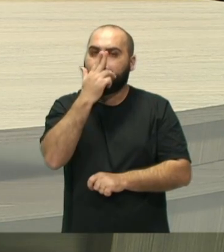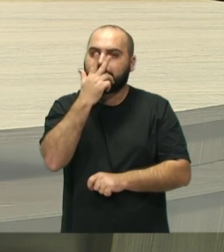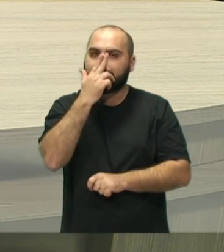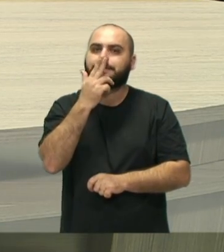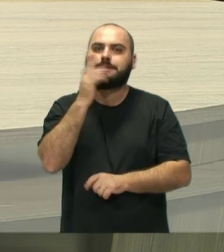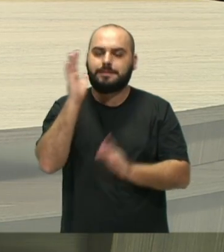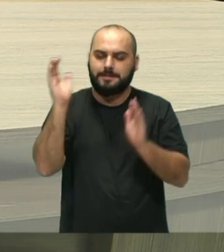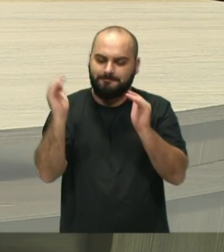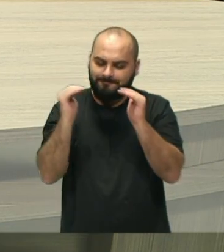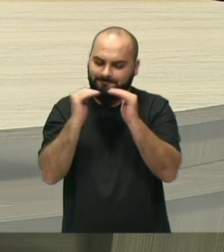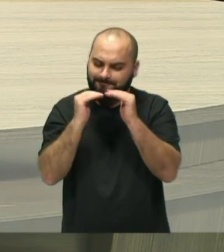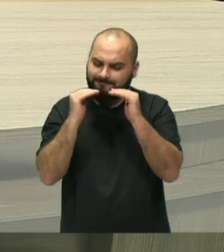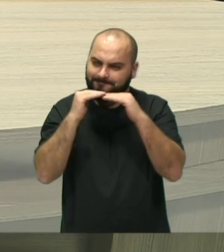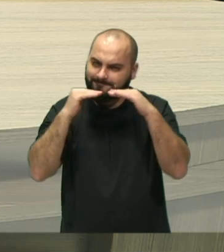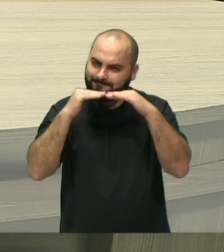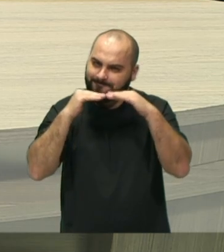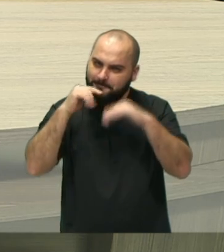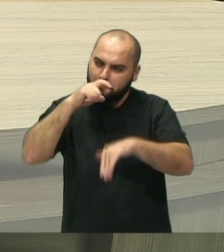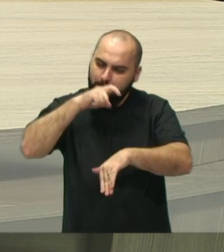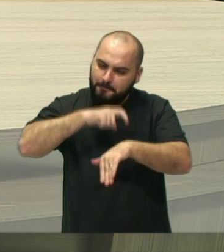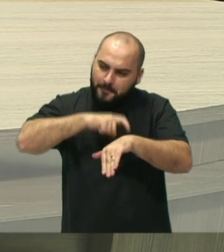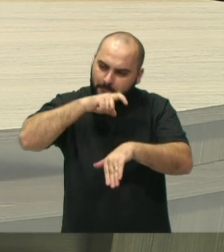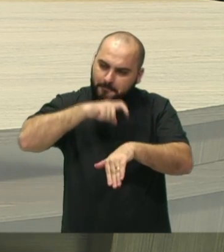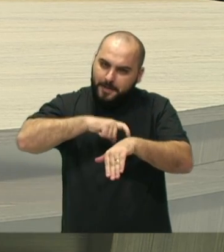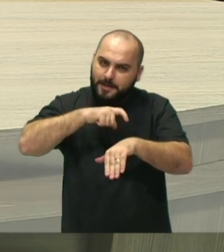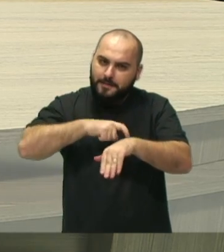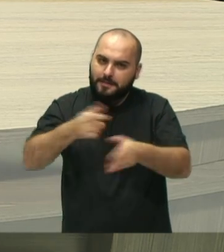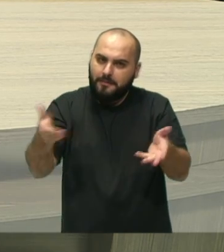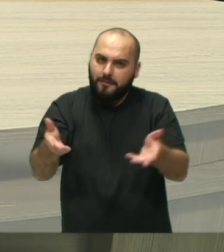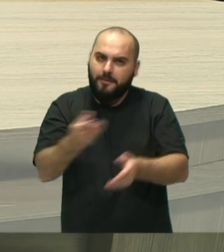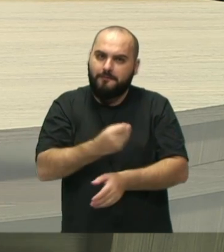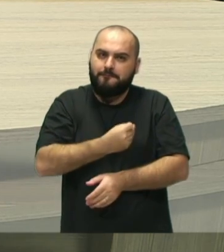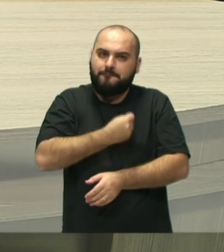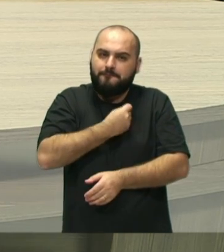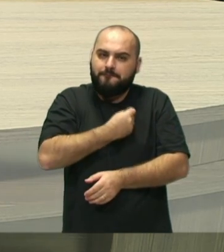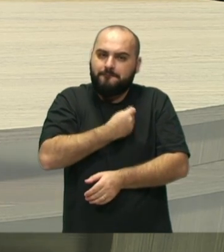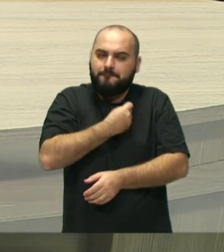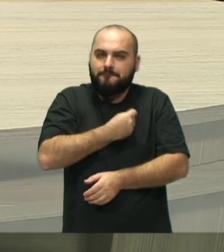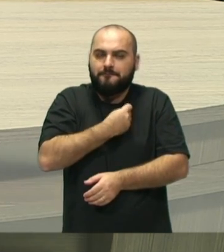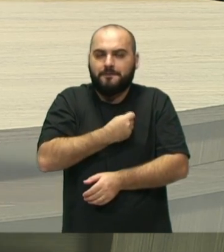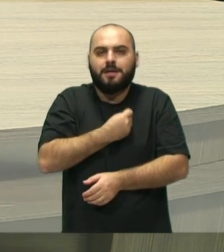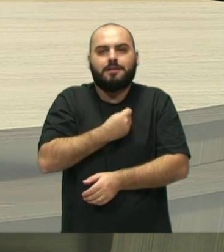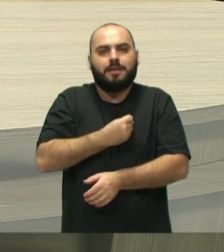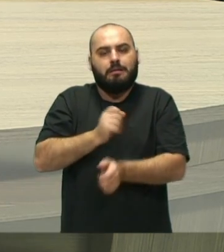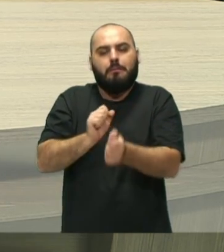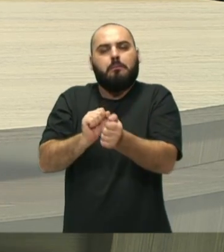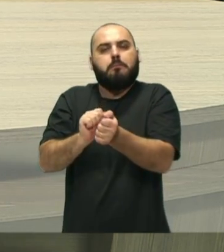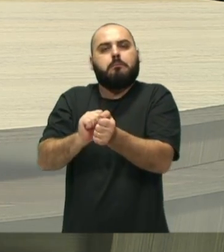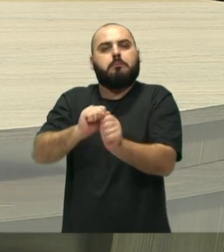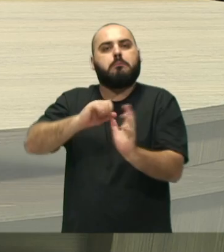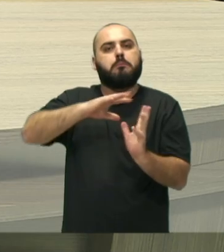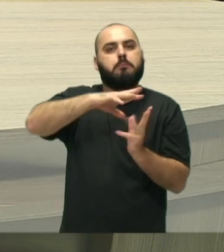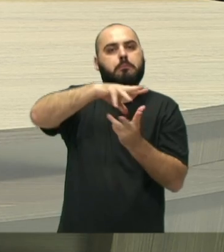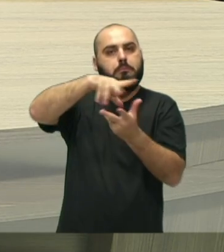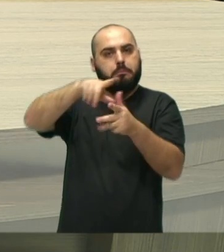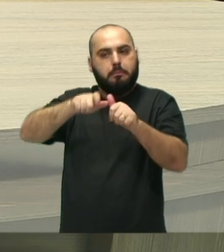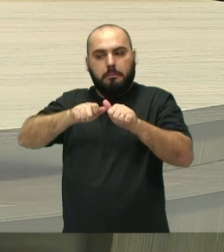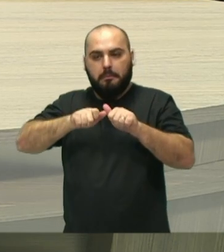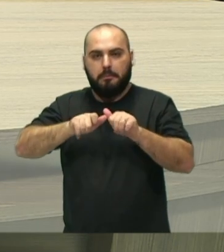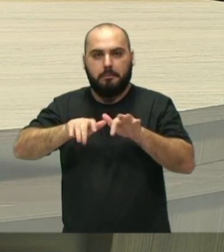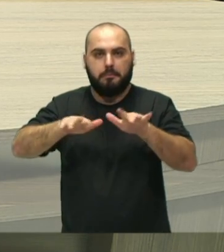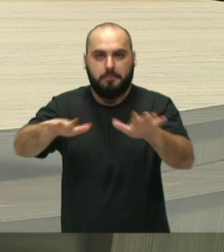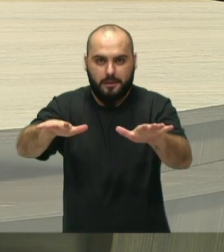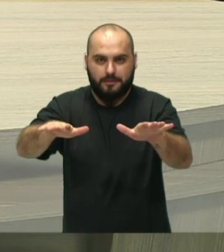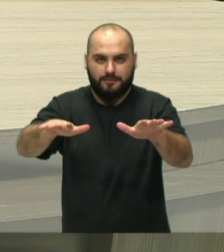ela é muito apropriada para esse período que a gente está vivendo agora, né? Que a pandemia de Covid-19